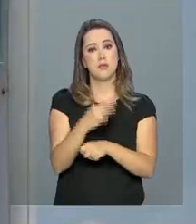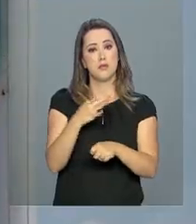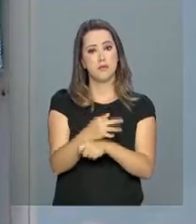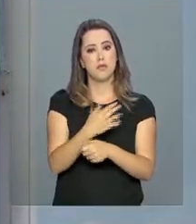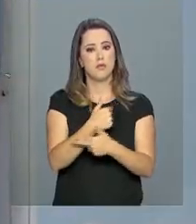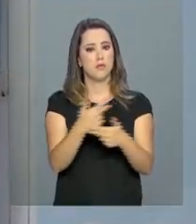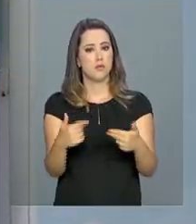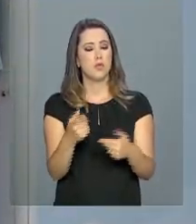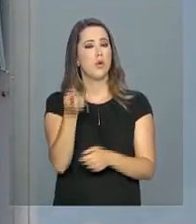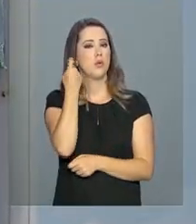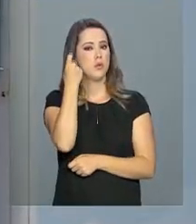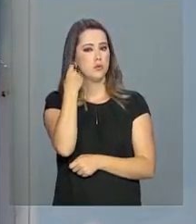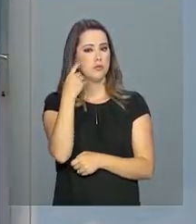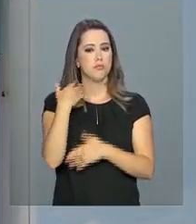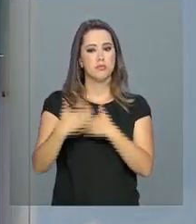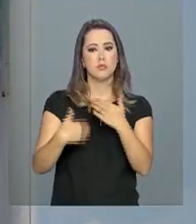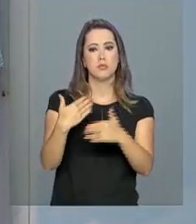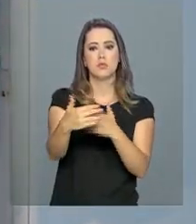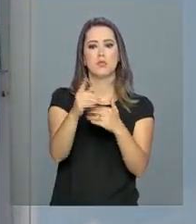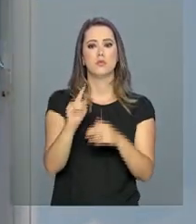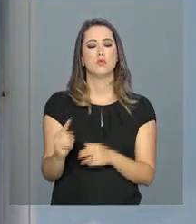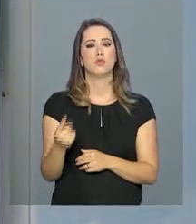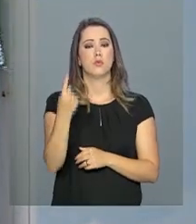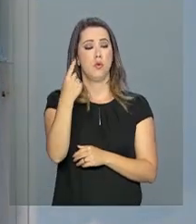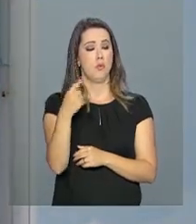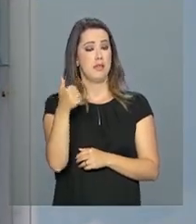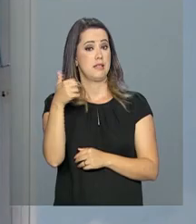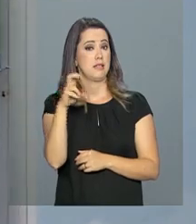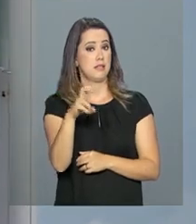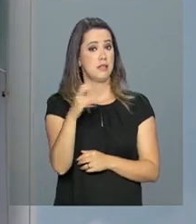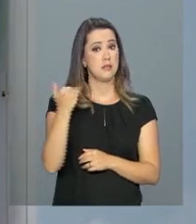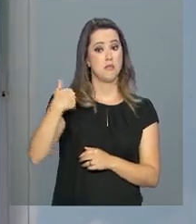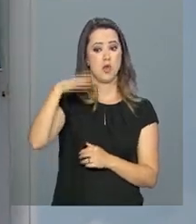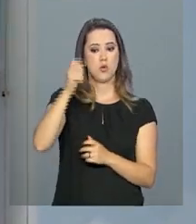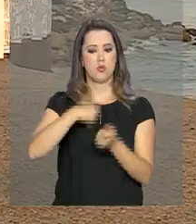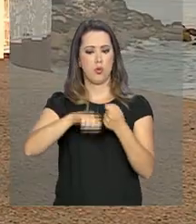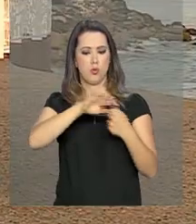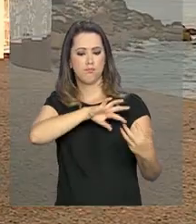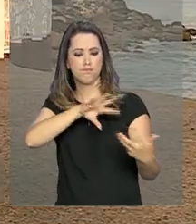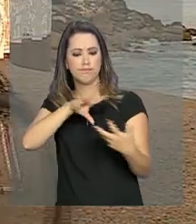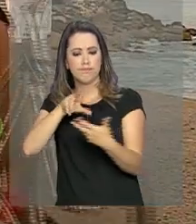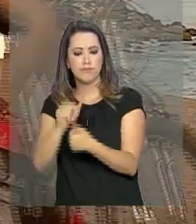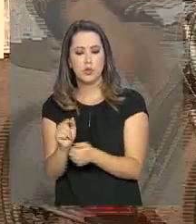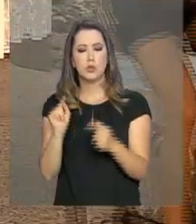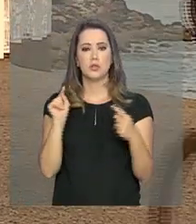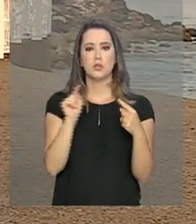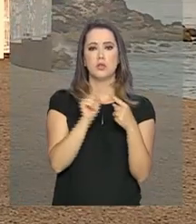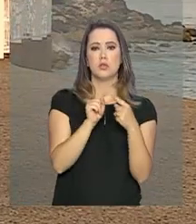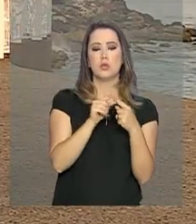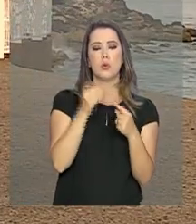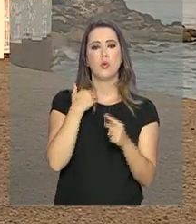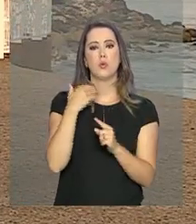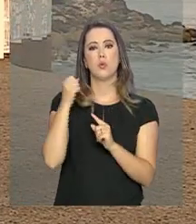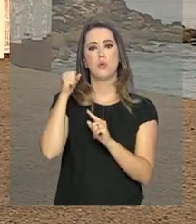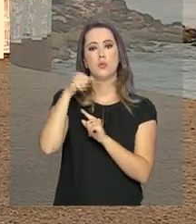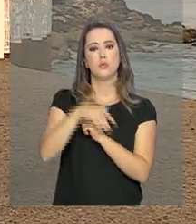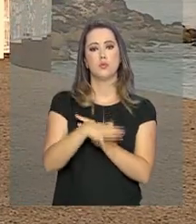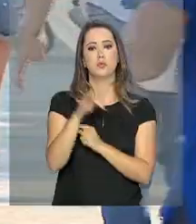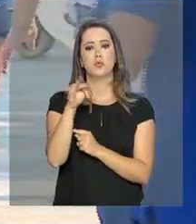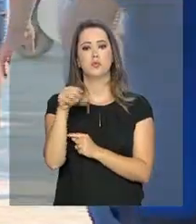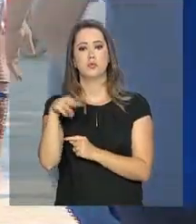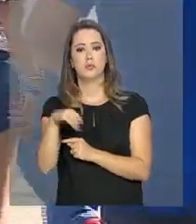o méxico vem se consolidando como uma das 15 maiores economias do mundo de acordo com dados do banco mundial e do